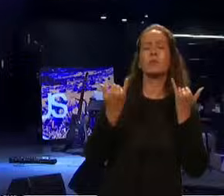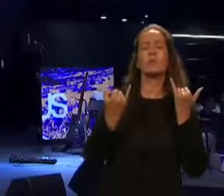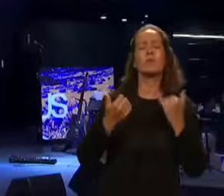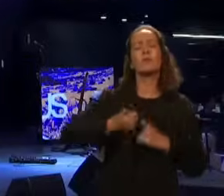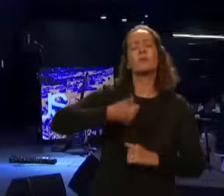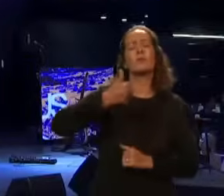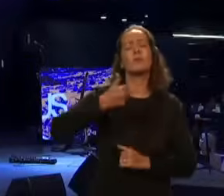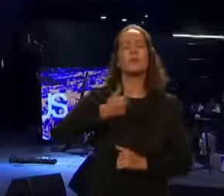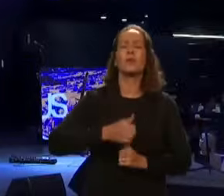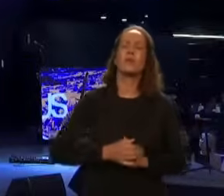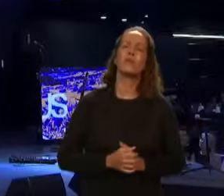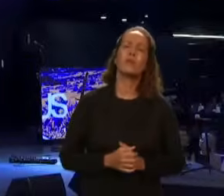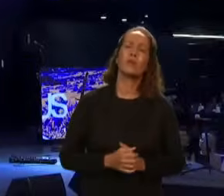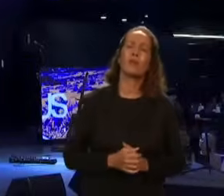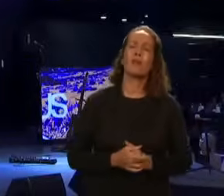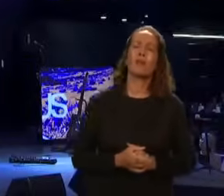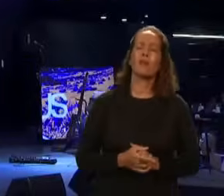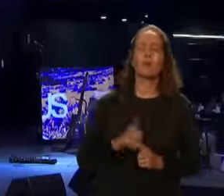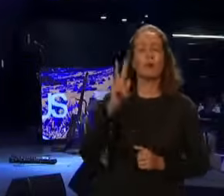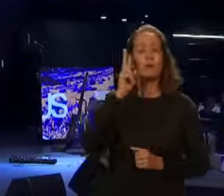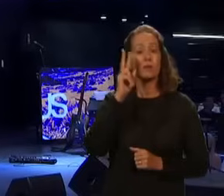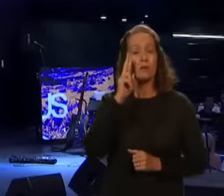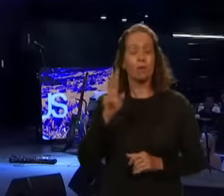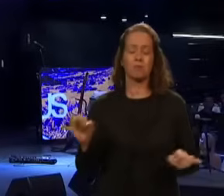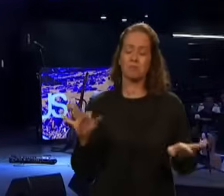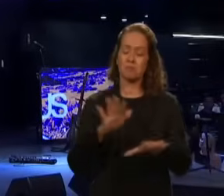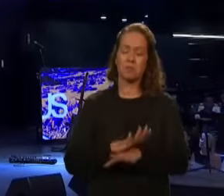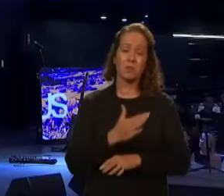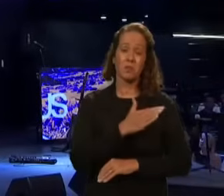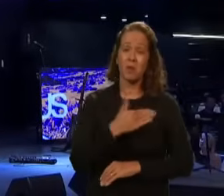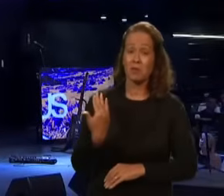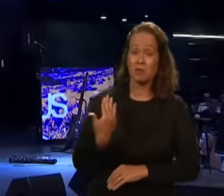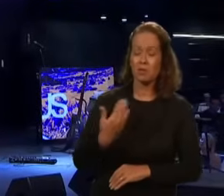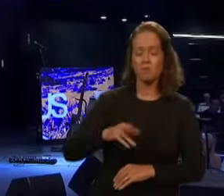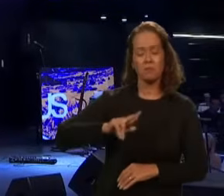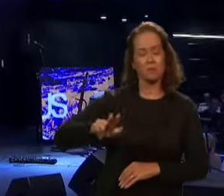seguinte: essa história não vai terminar em morte.